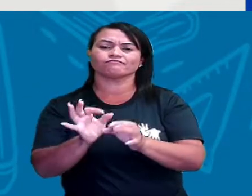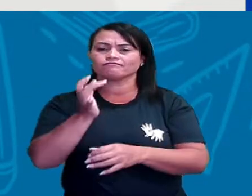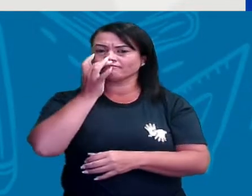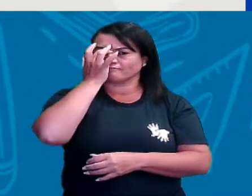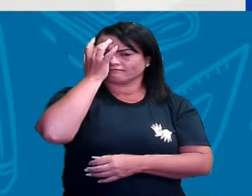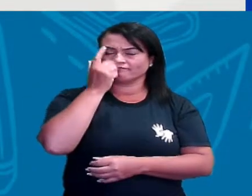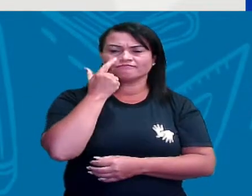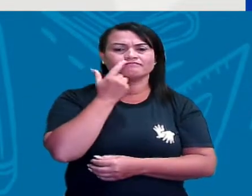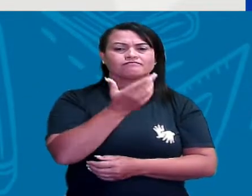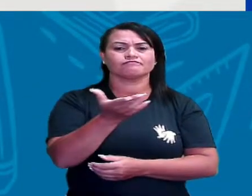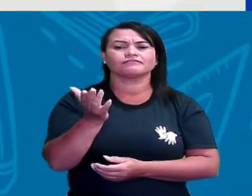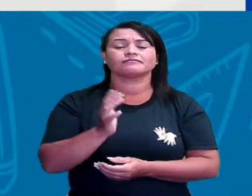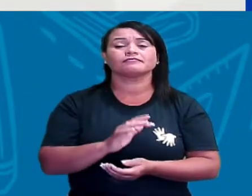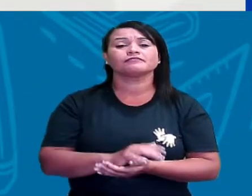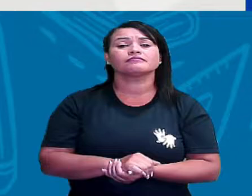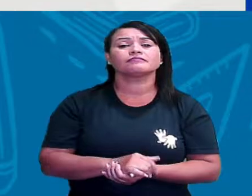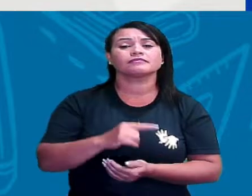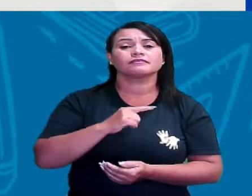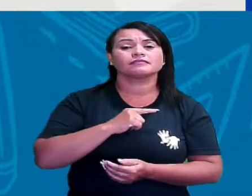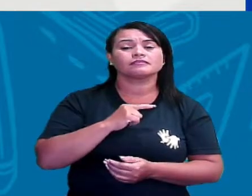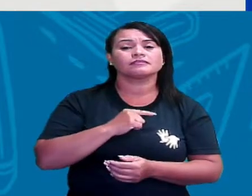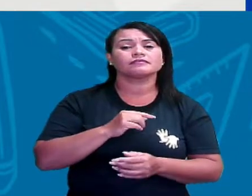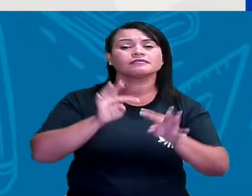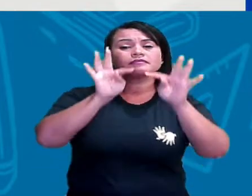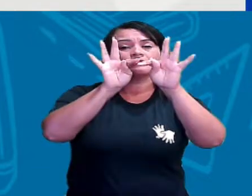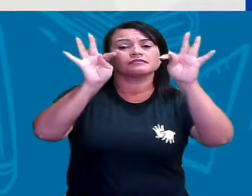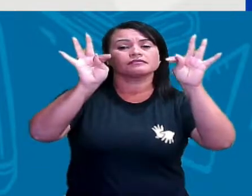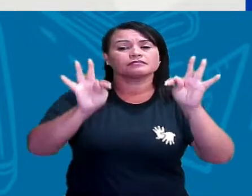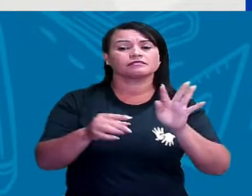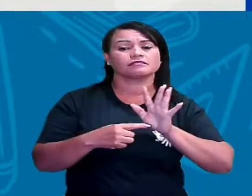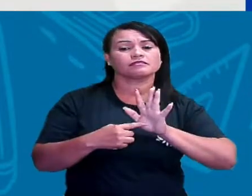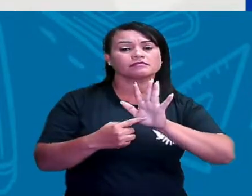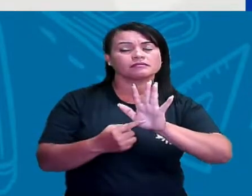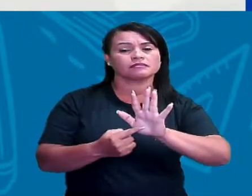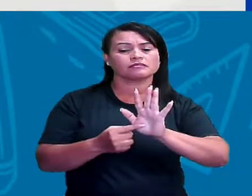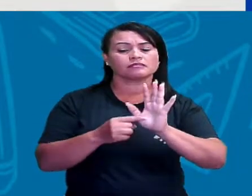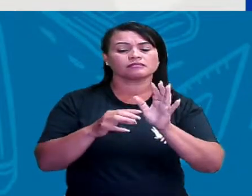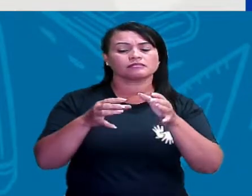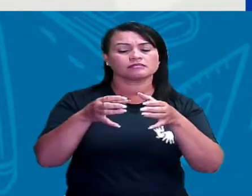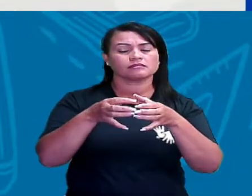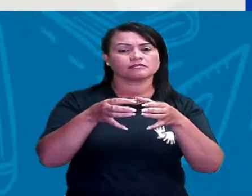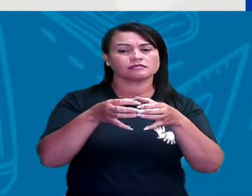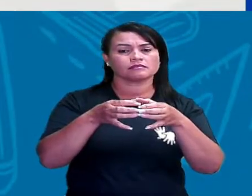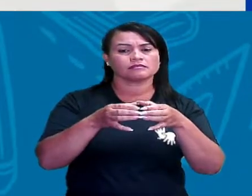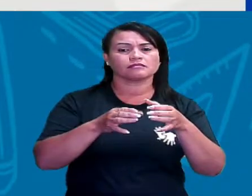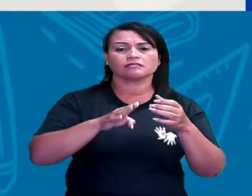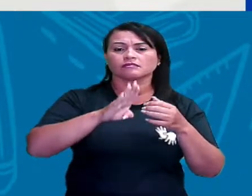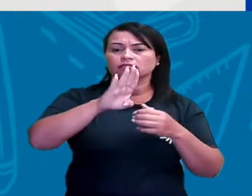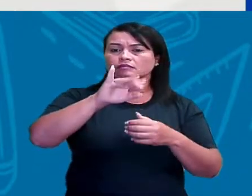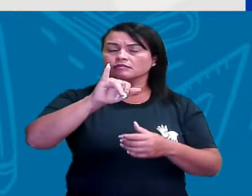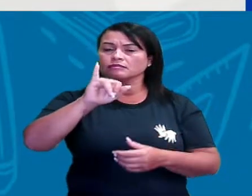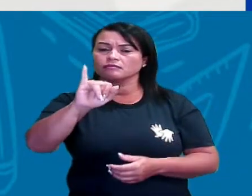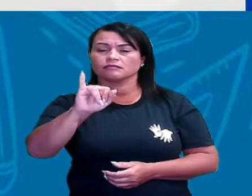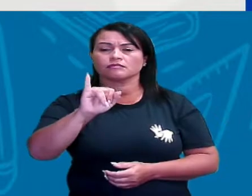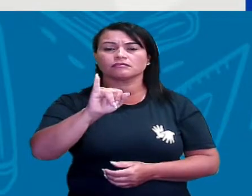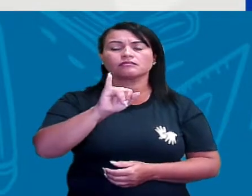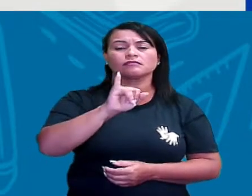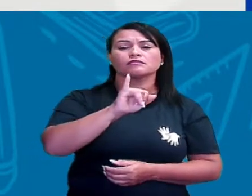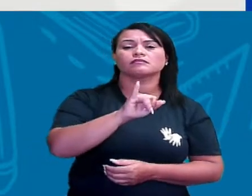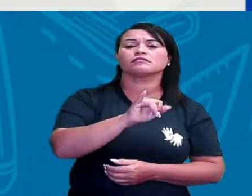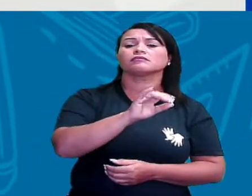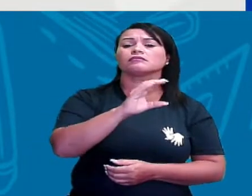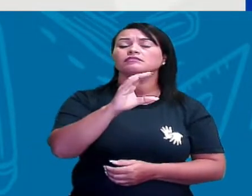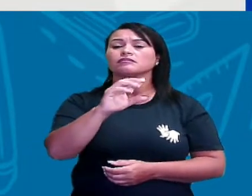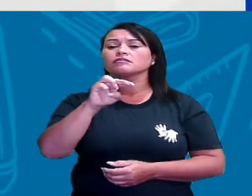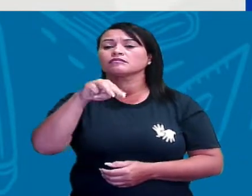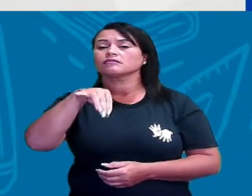fácil. Vê só. Essa tabela aqui, né? Onde eu mostro aqui, ó, classe dos bilhões, classe dos milhões, classe dos